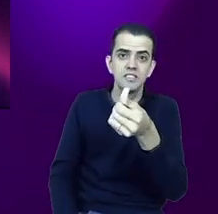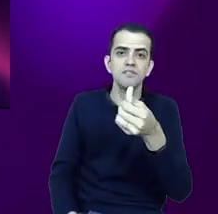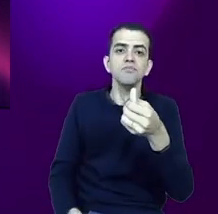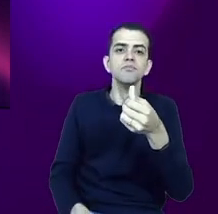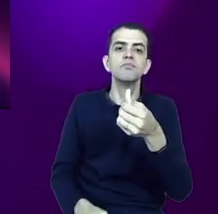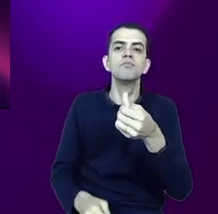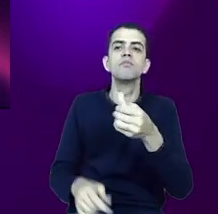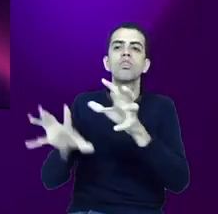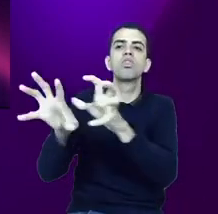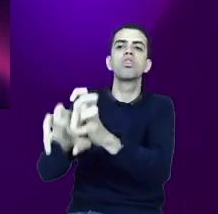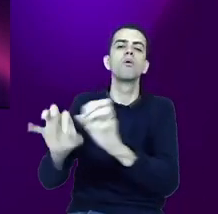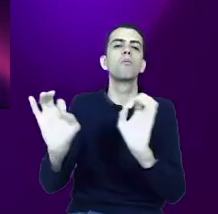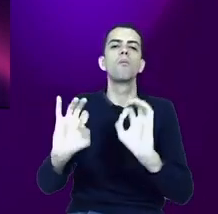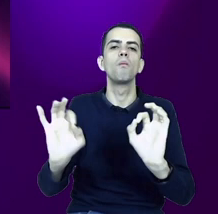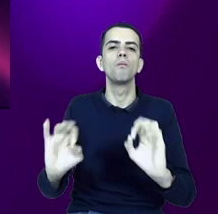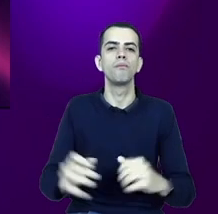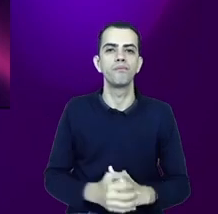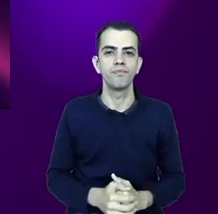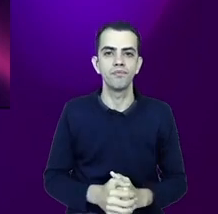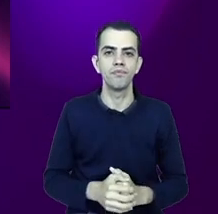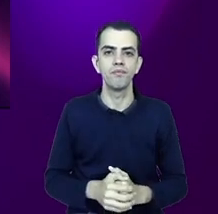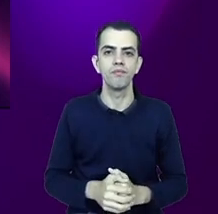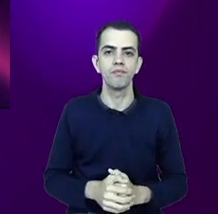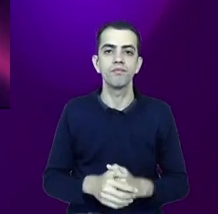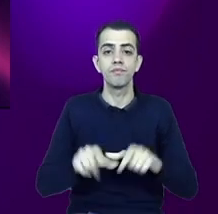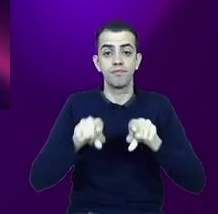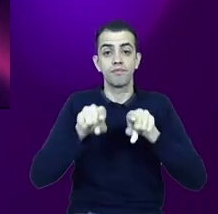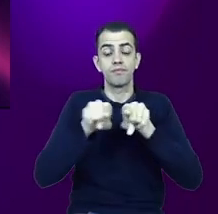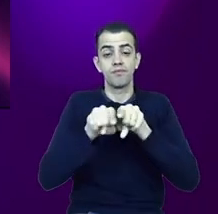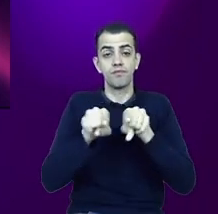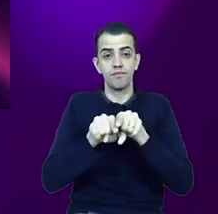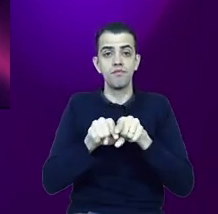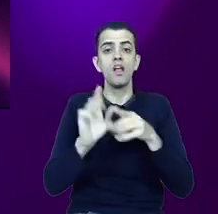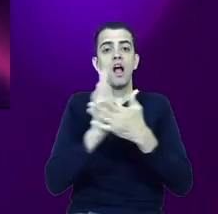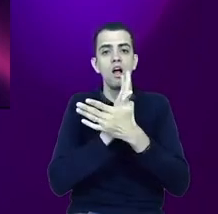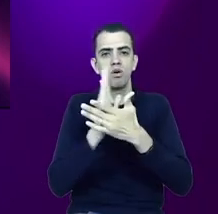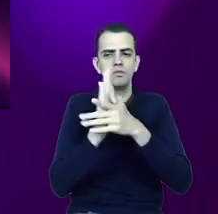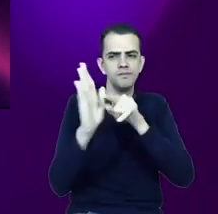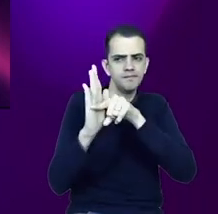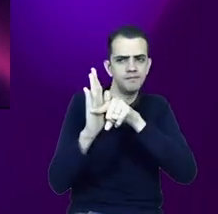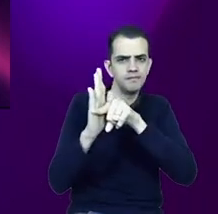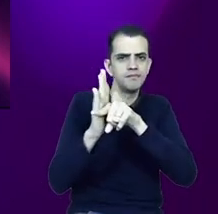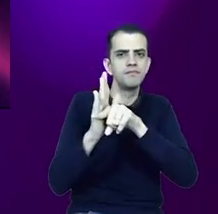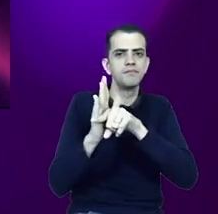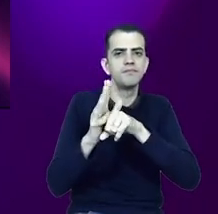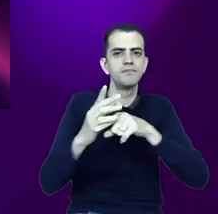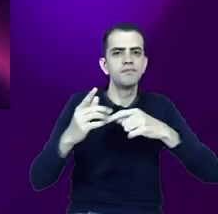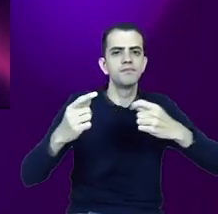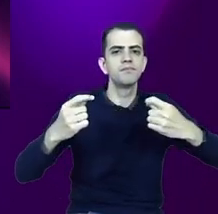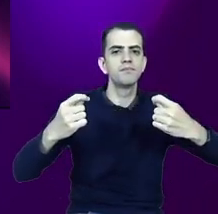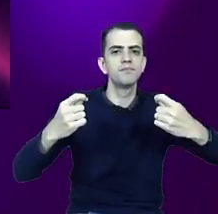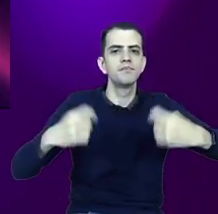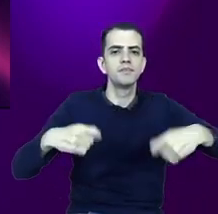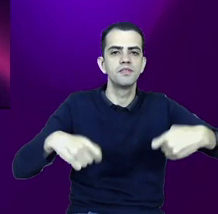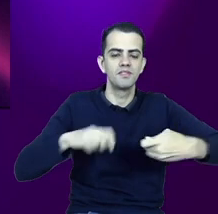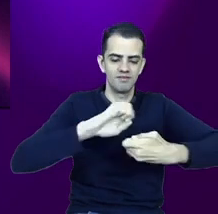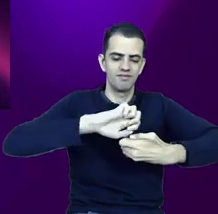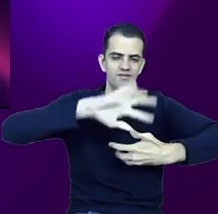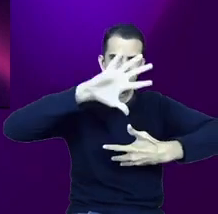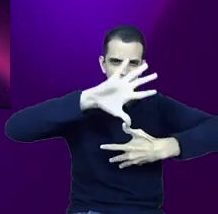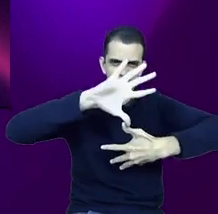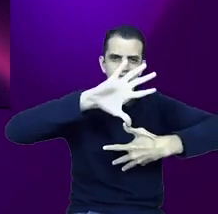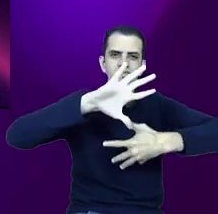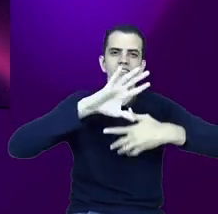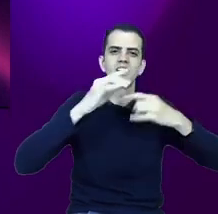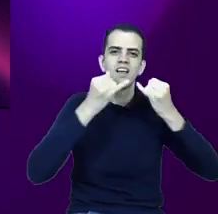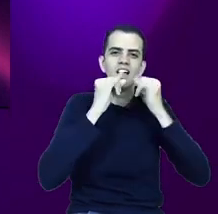No tocante a isso também, as avaliações que se fazem necessárias a partir da utilização da estimulação são as